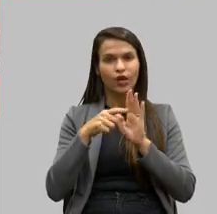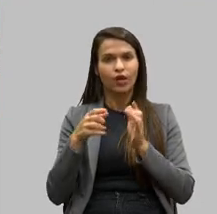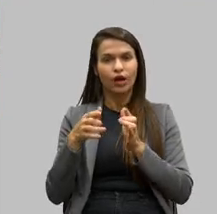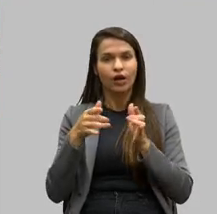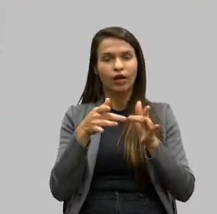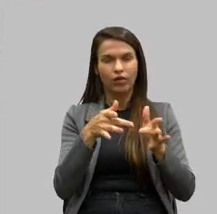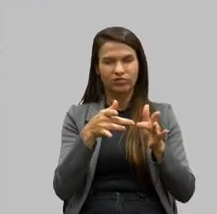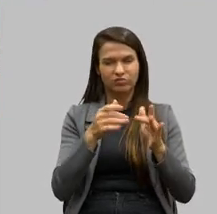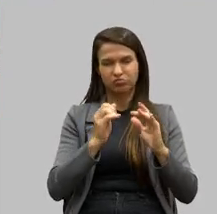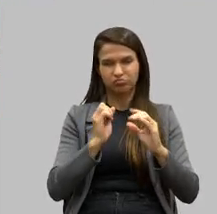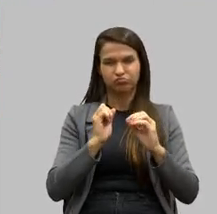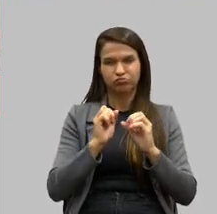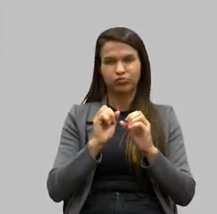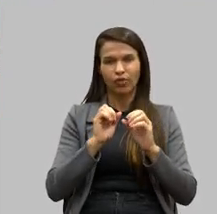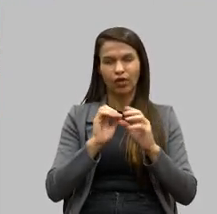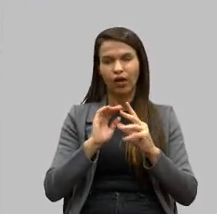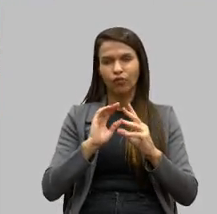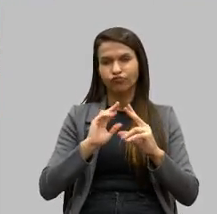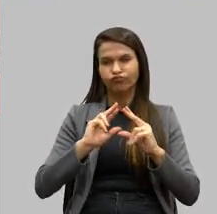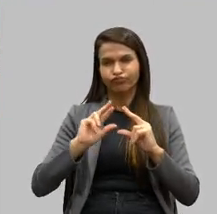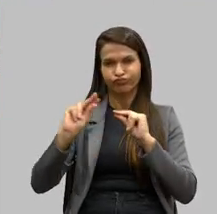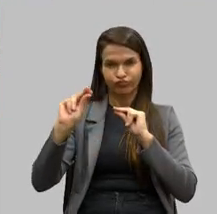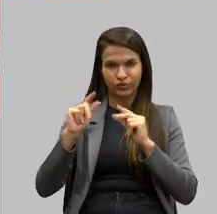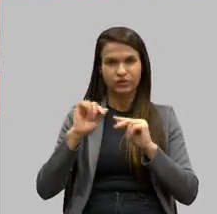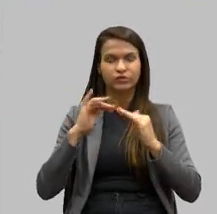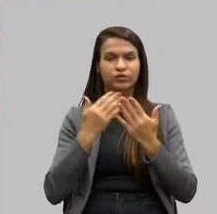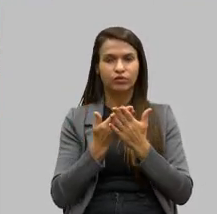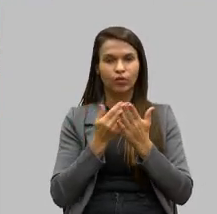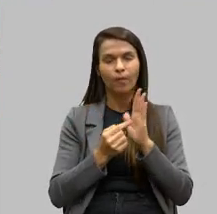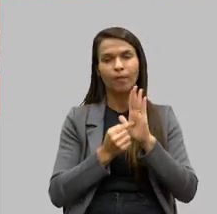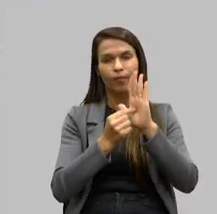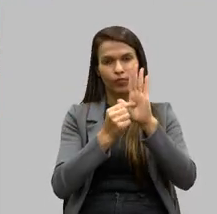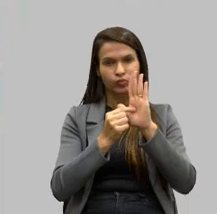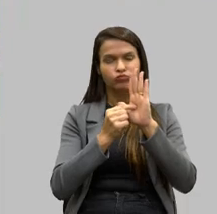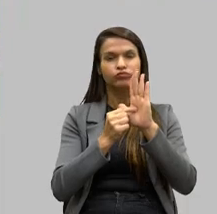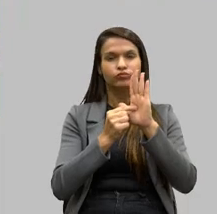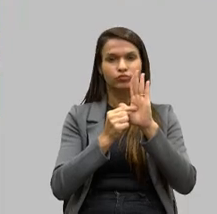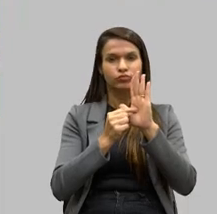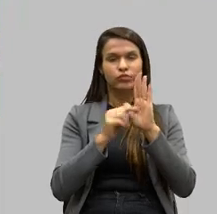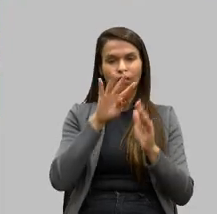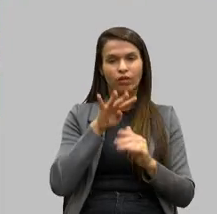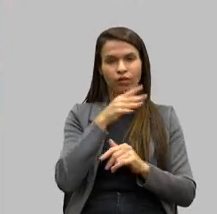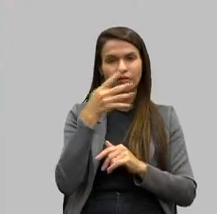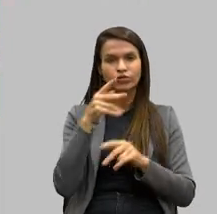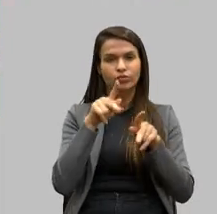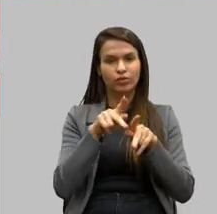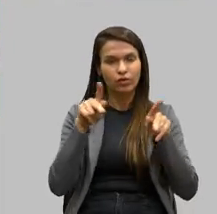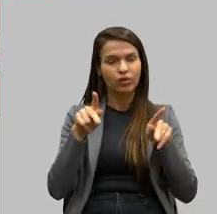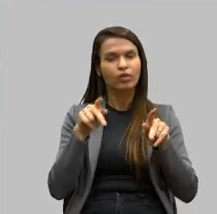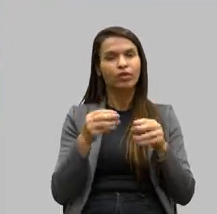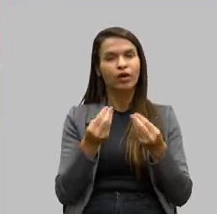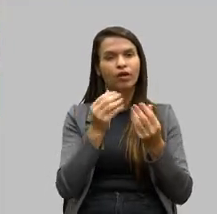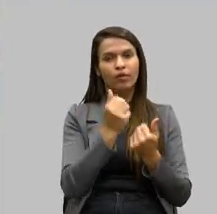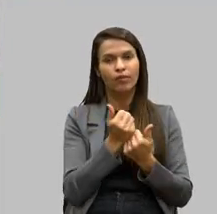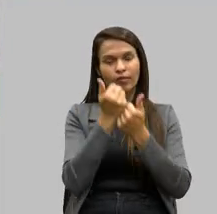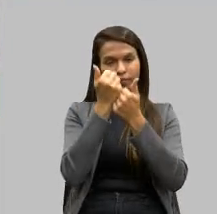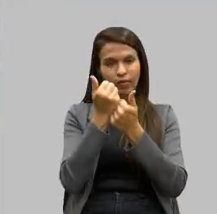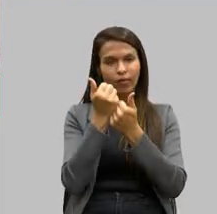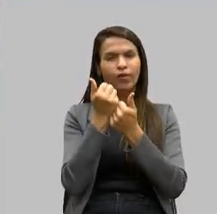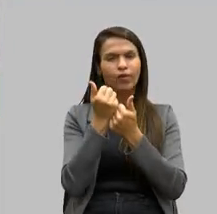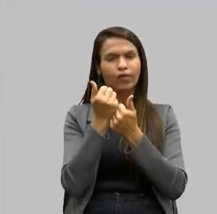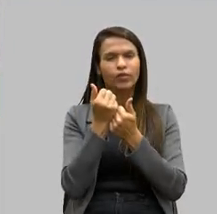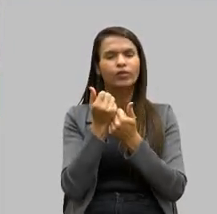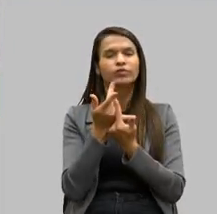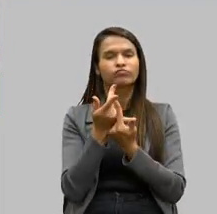e evasão escolar do nosso Estado, apresentando painéis para os nossos professores e dando todo o apoio para uma buscativa mais